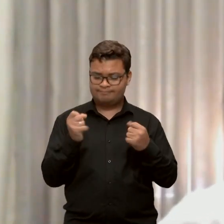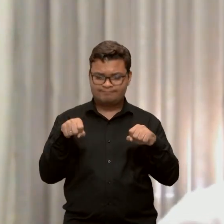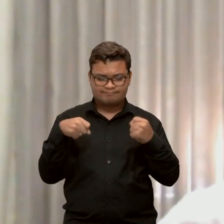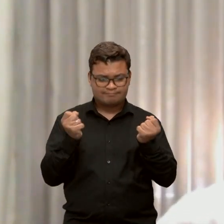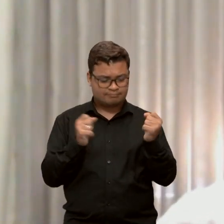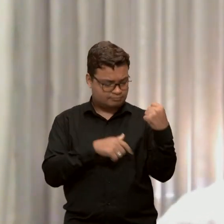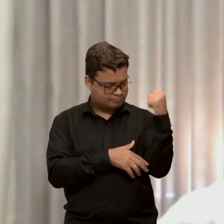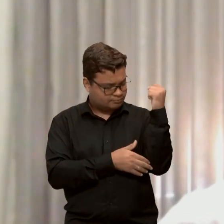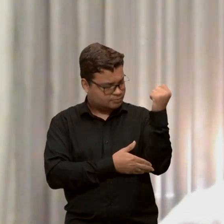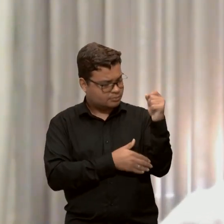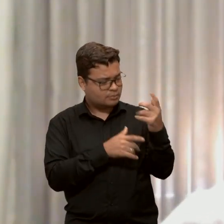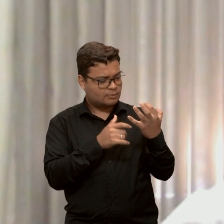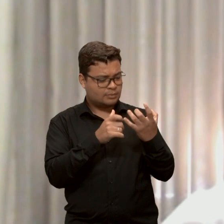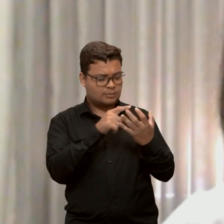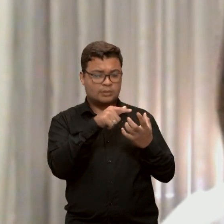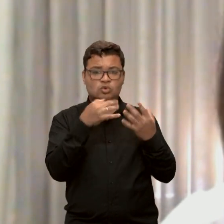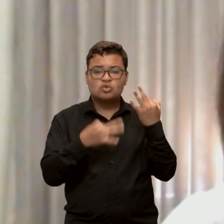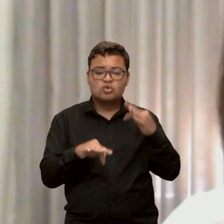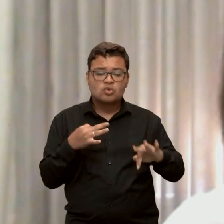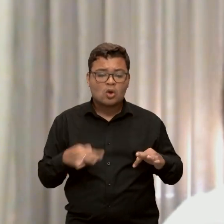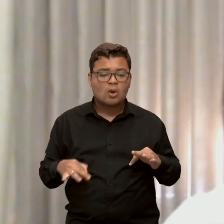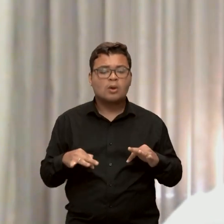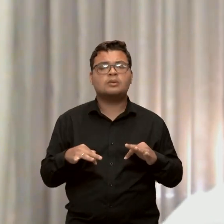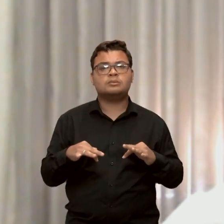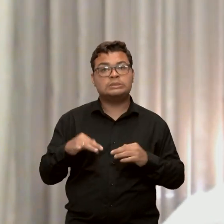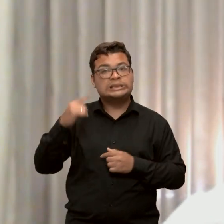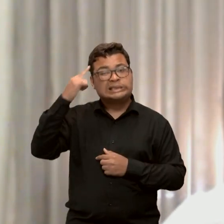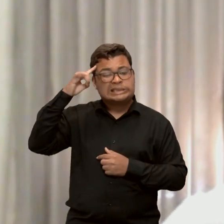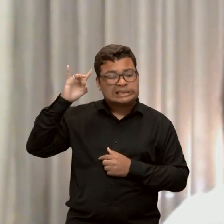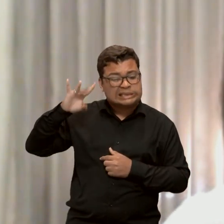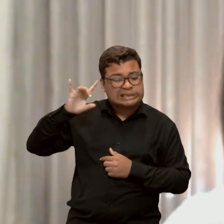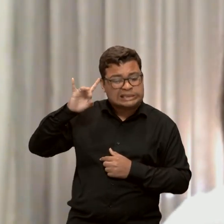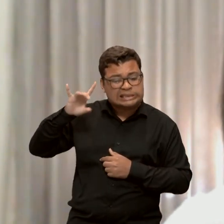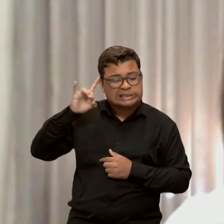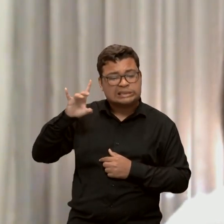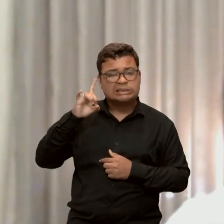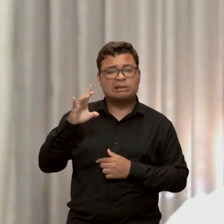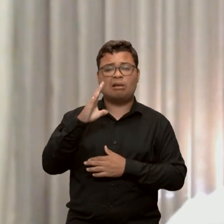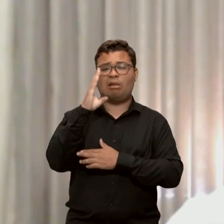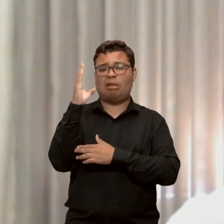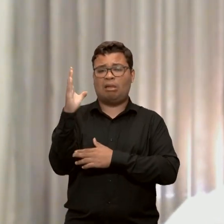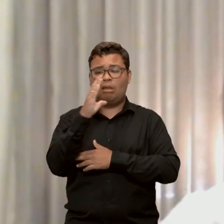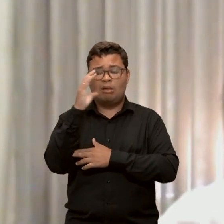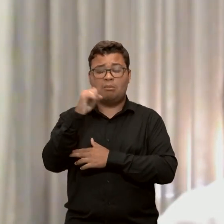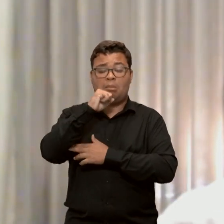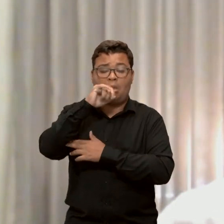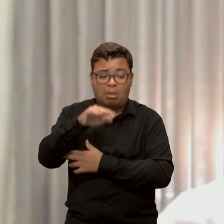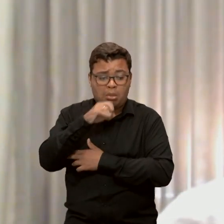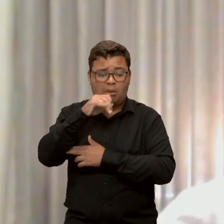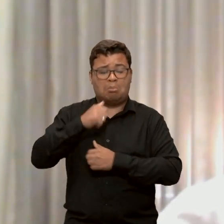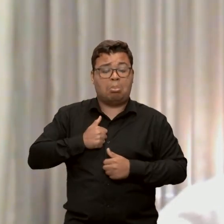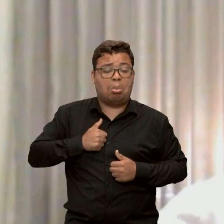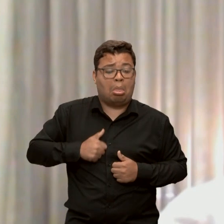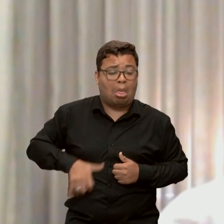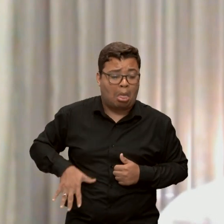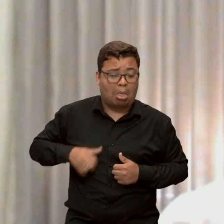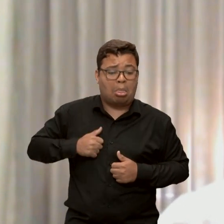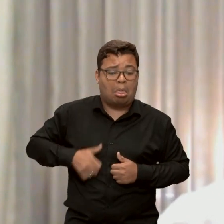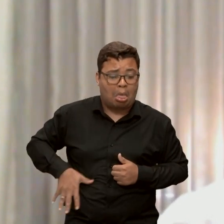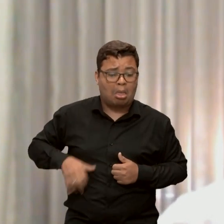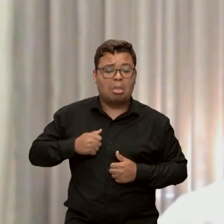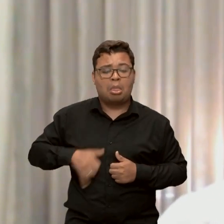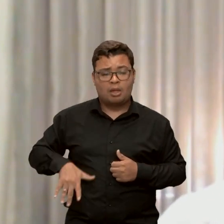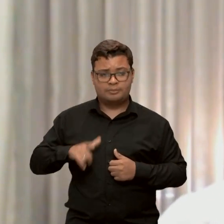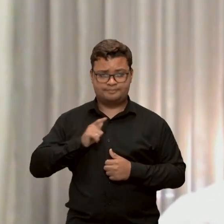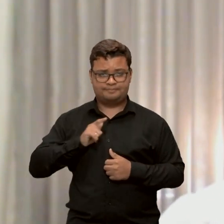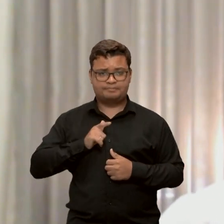depois sobre testagem. Bom, os sintomas, principalmente nos primeiros dias da doença, se misturam, né? Febre, dor